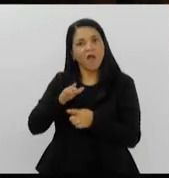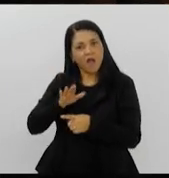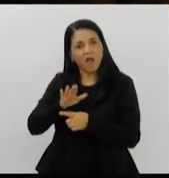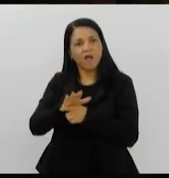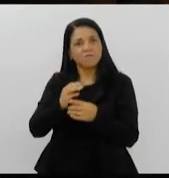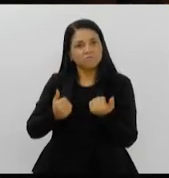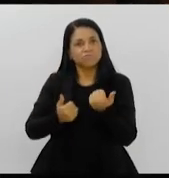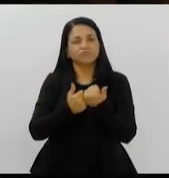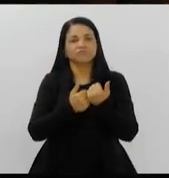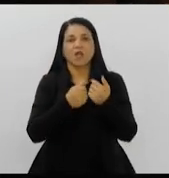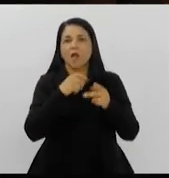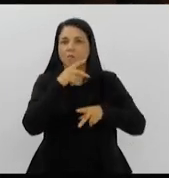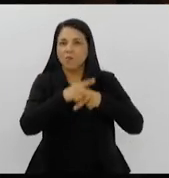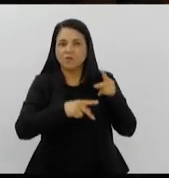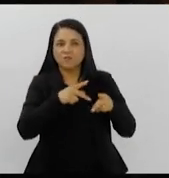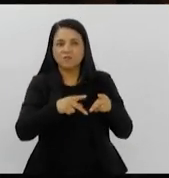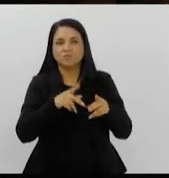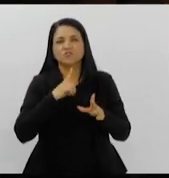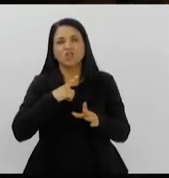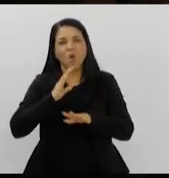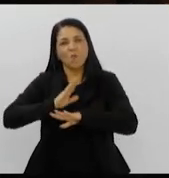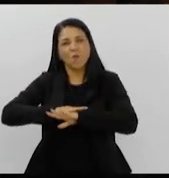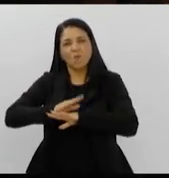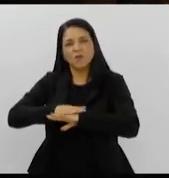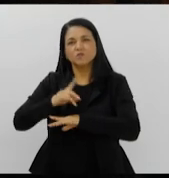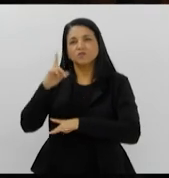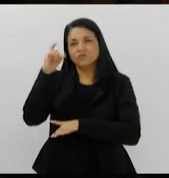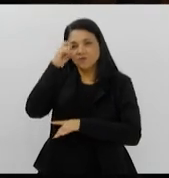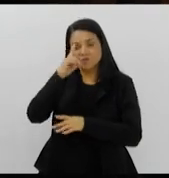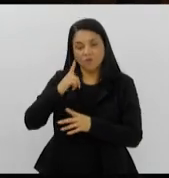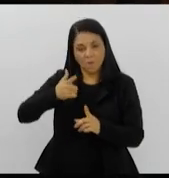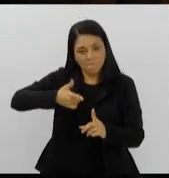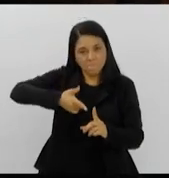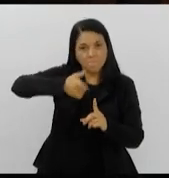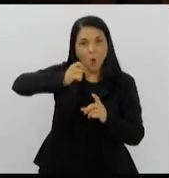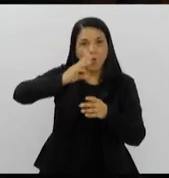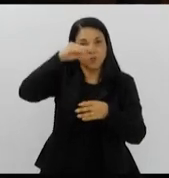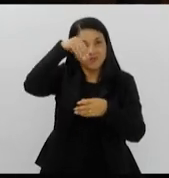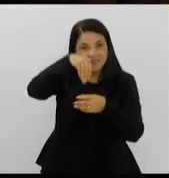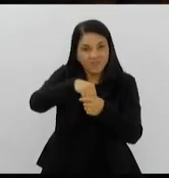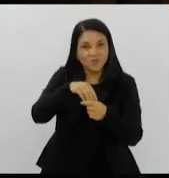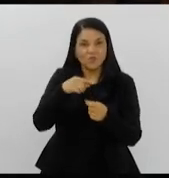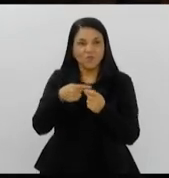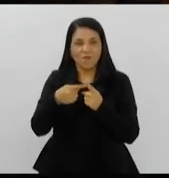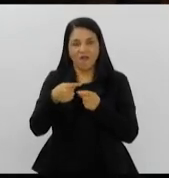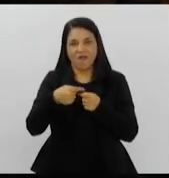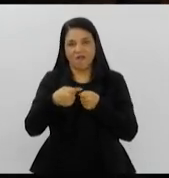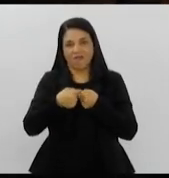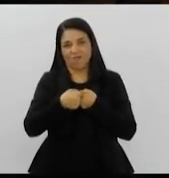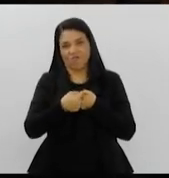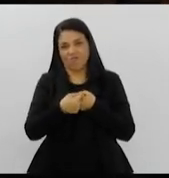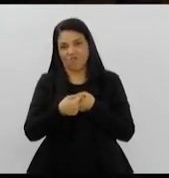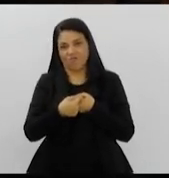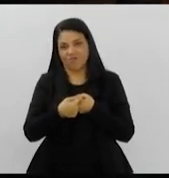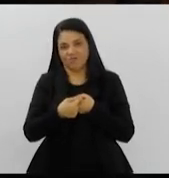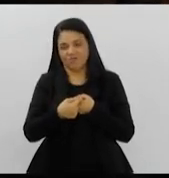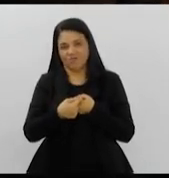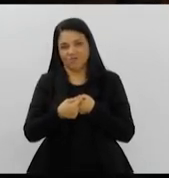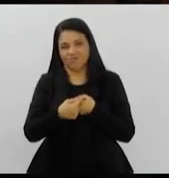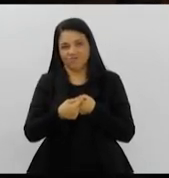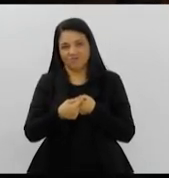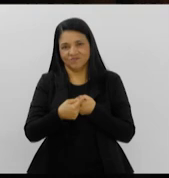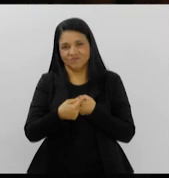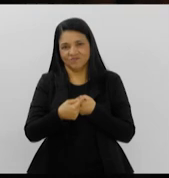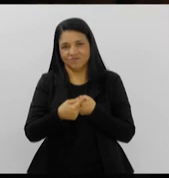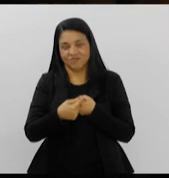momento difícil, que teve um candidato executado dentro do bairro, que a gente não pode deixar isso em passar,